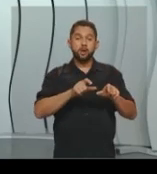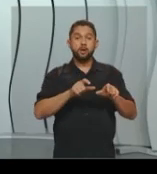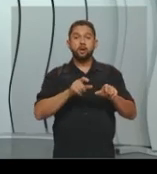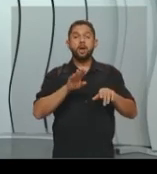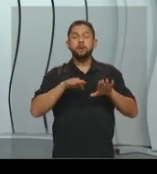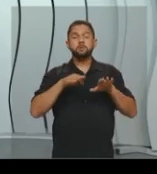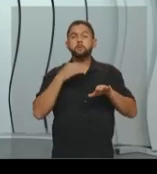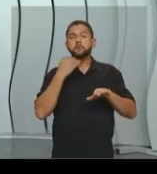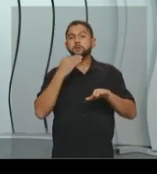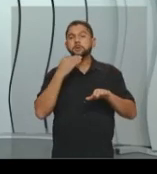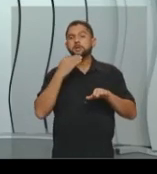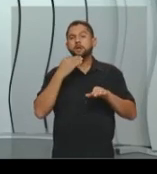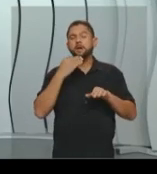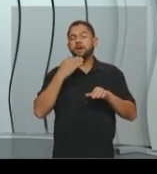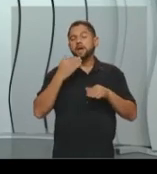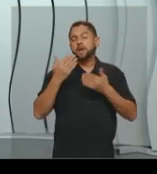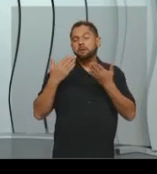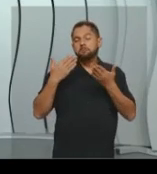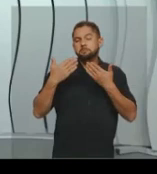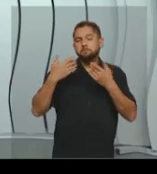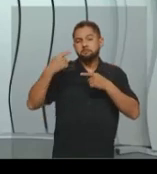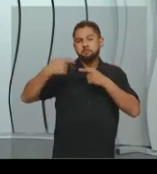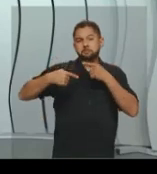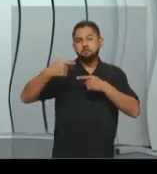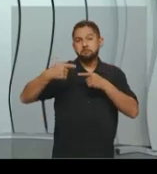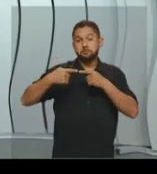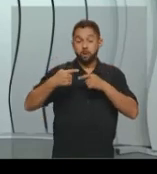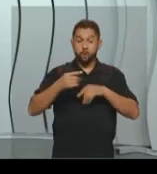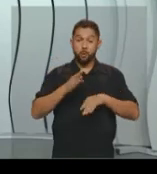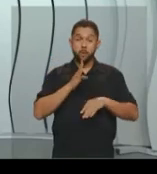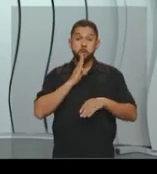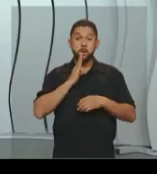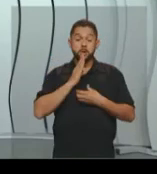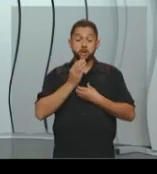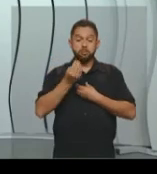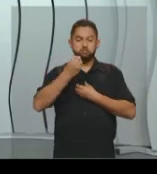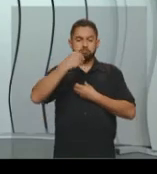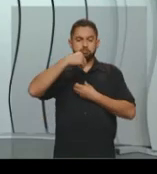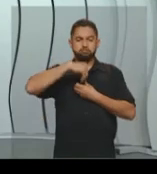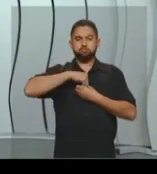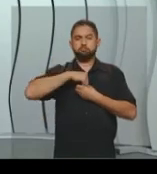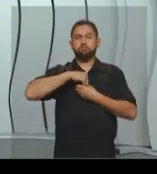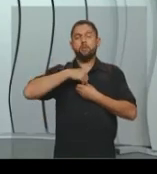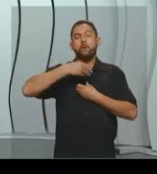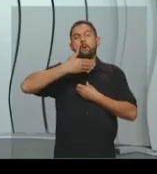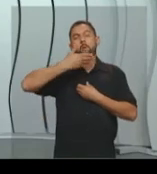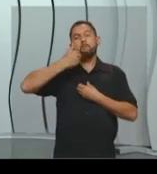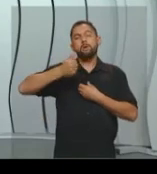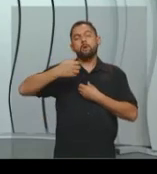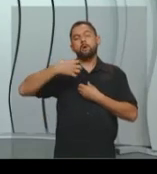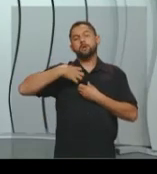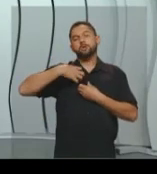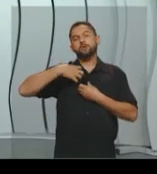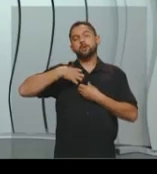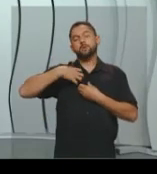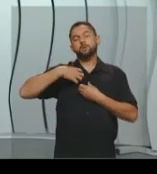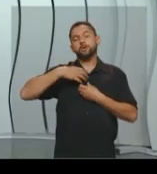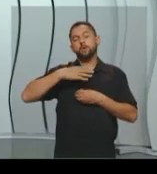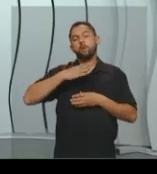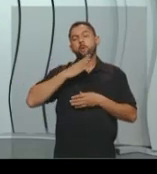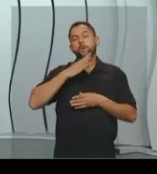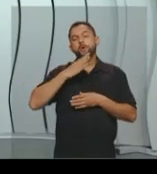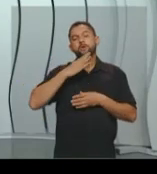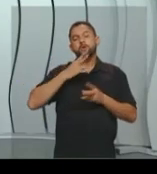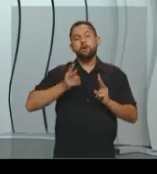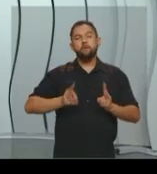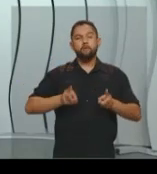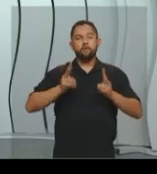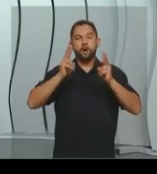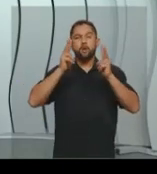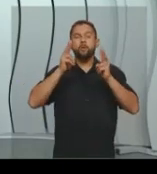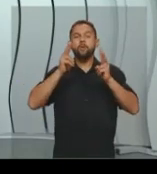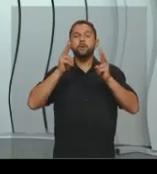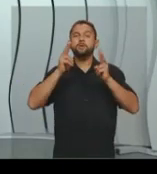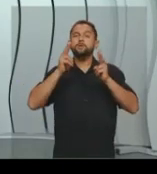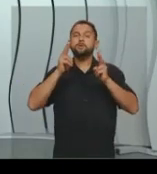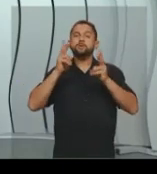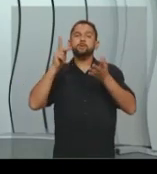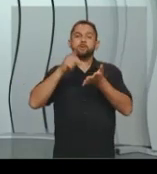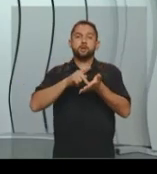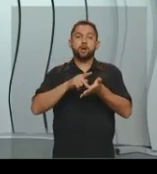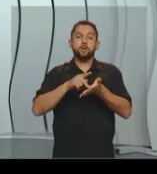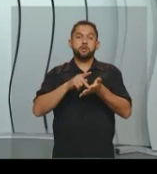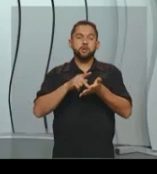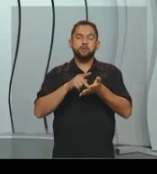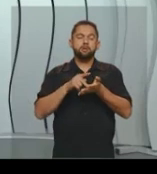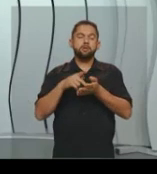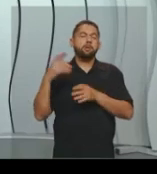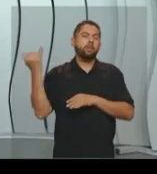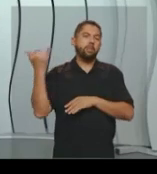contra, por exemplo. Conhecer a si mesmo é a melhor forma de você encontrar valores que são universais, e não ouvindo o que a mídia fala, o que seu